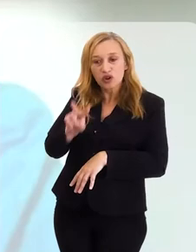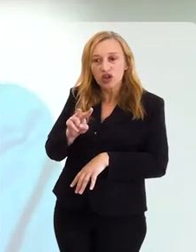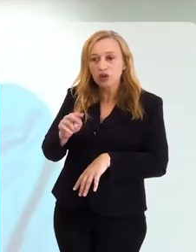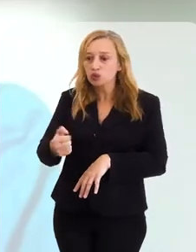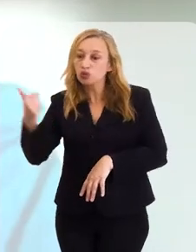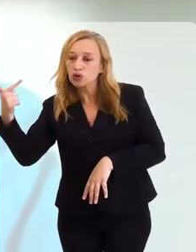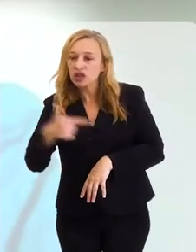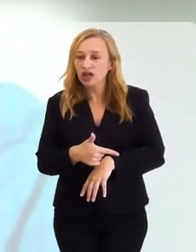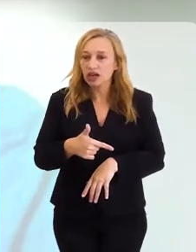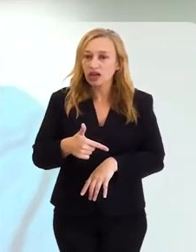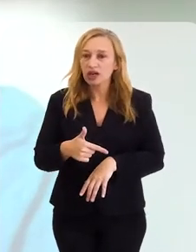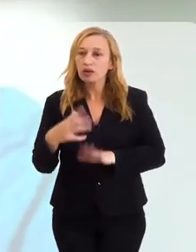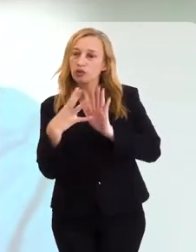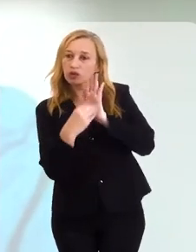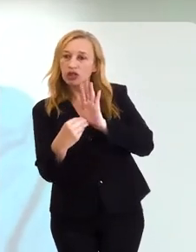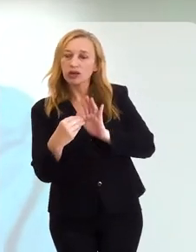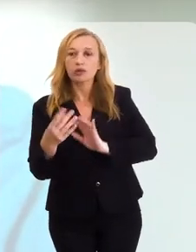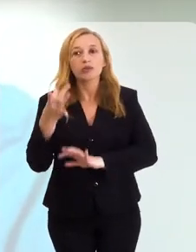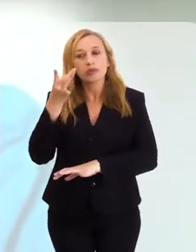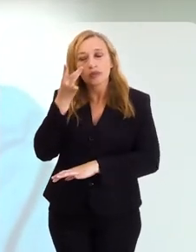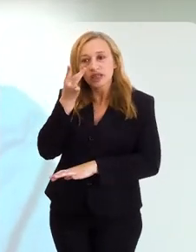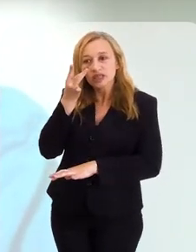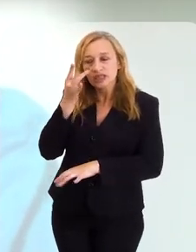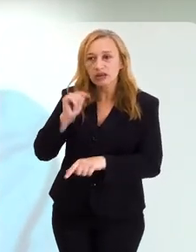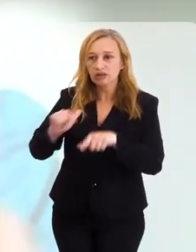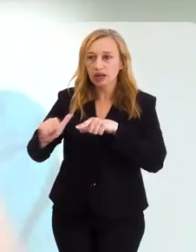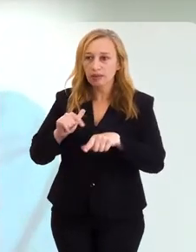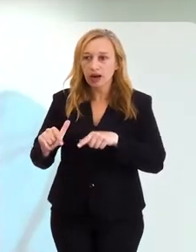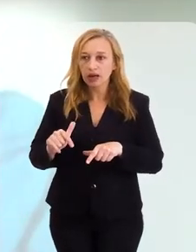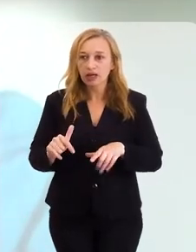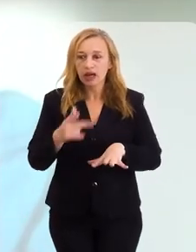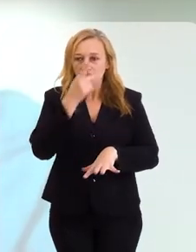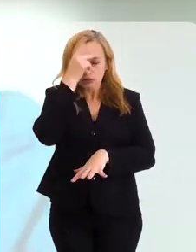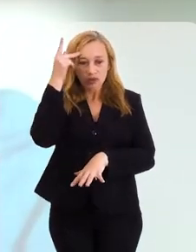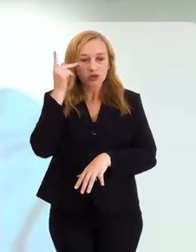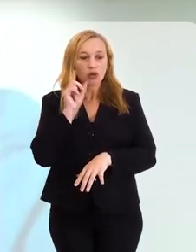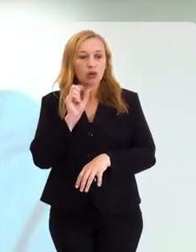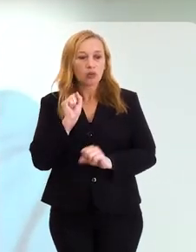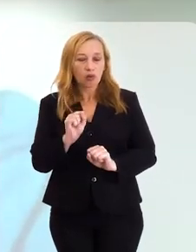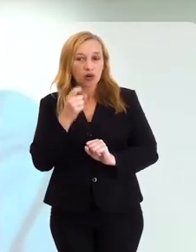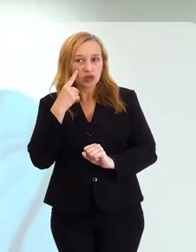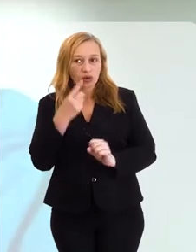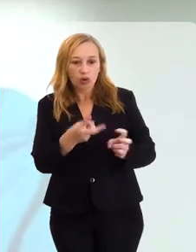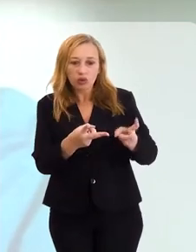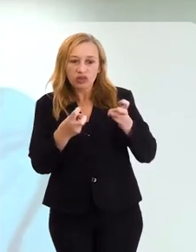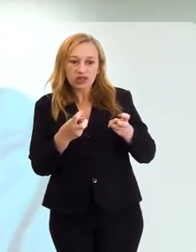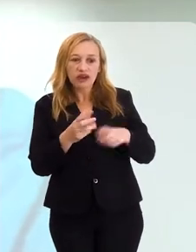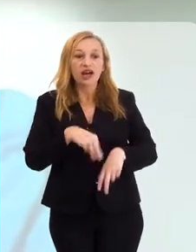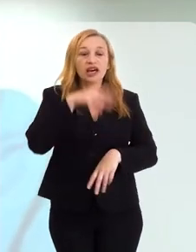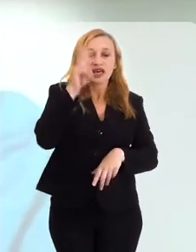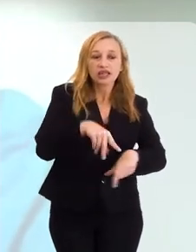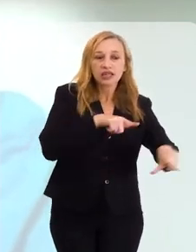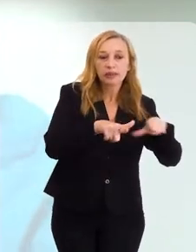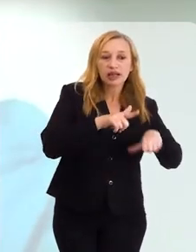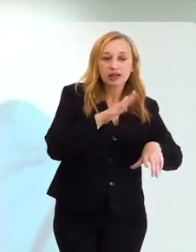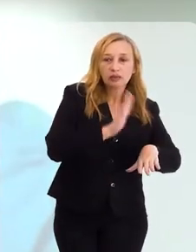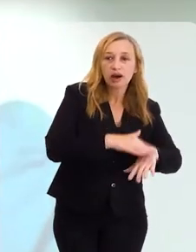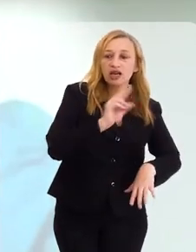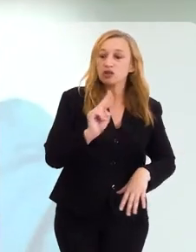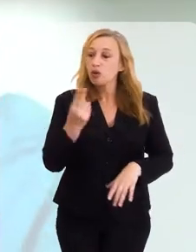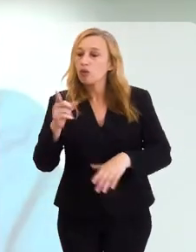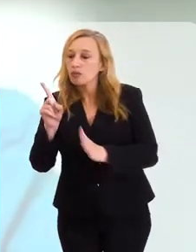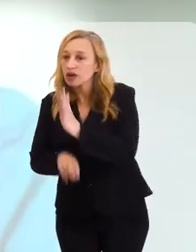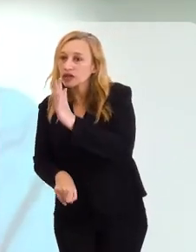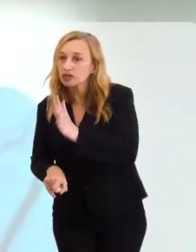unicamente presencial, né? O trabalho é teletrabalho, como ele é registrado, as pessoas, de modo transparente, podem descobrir quem